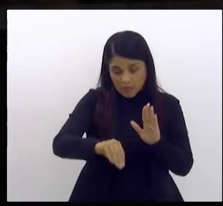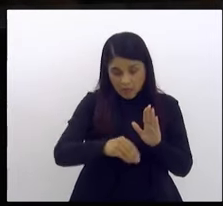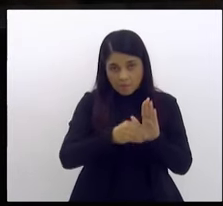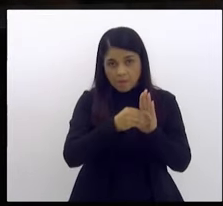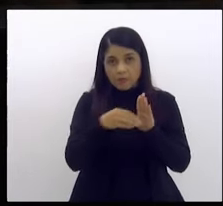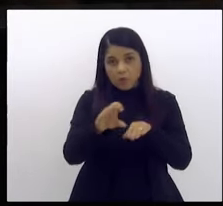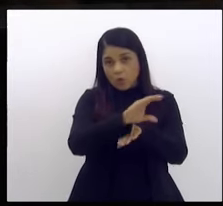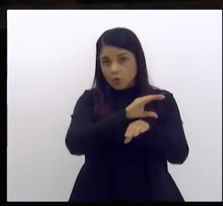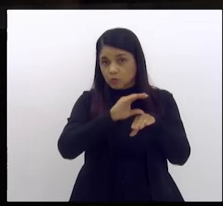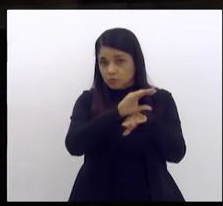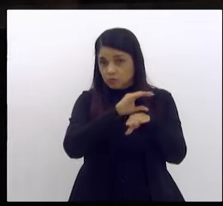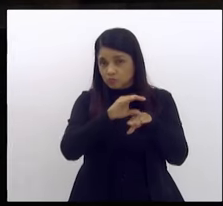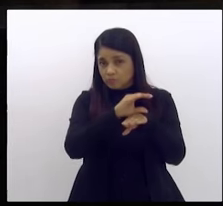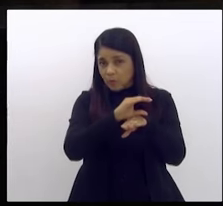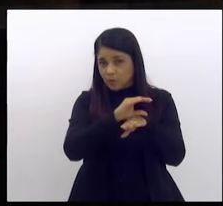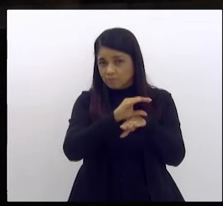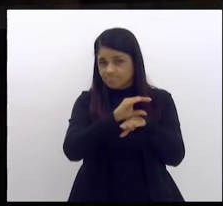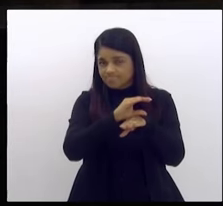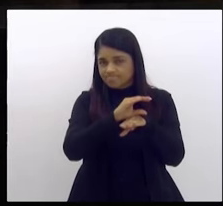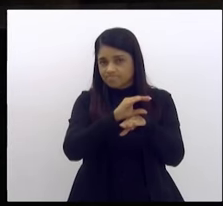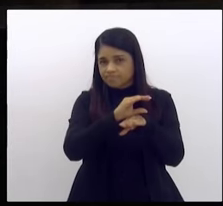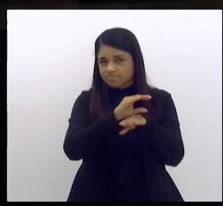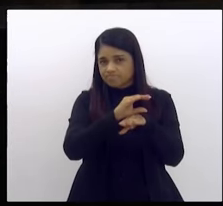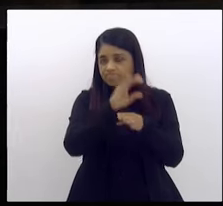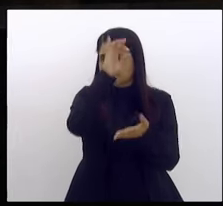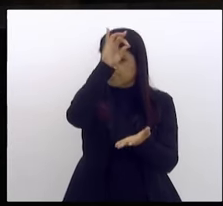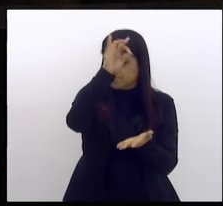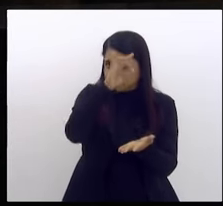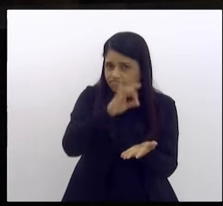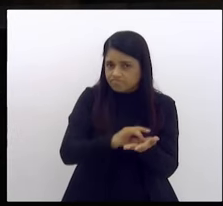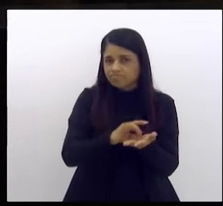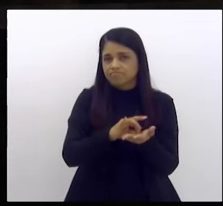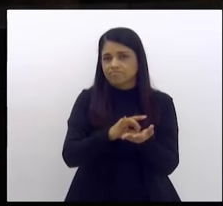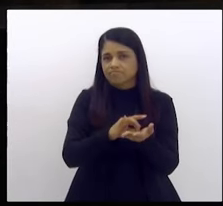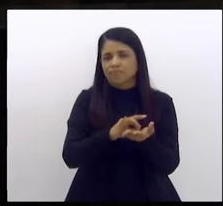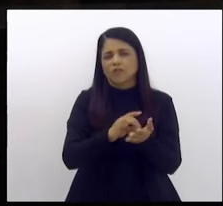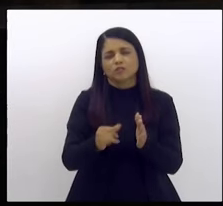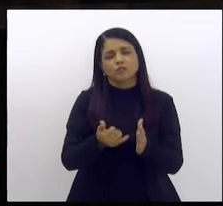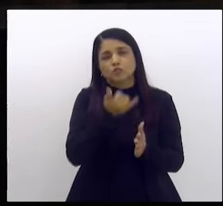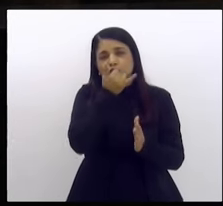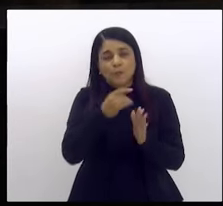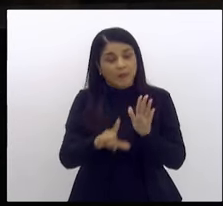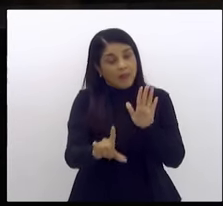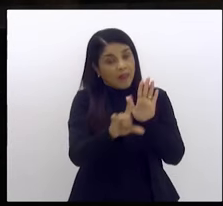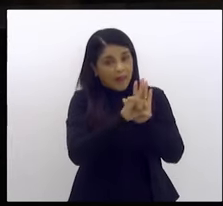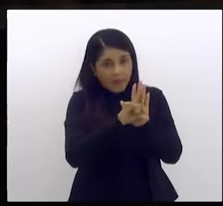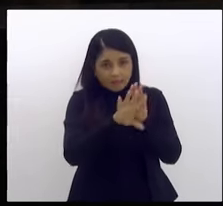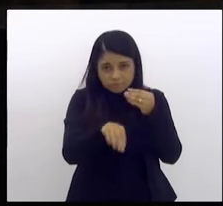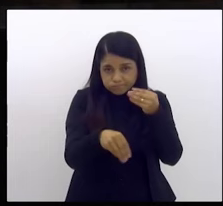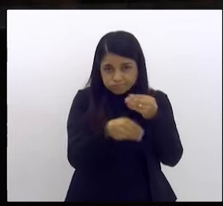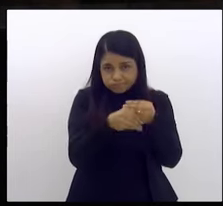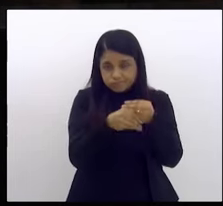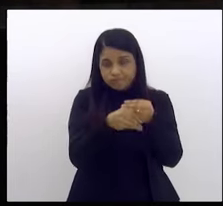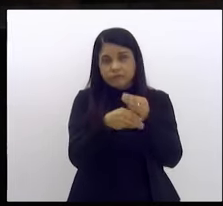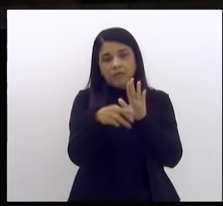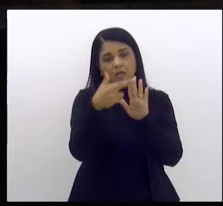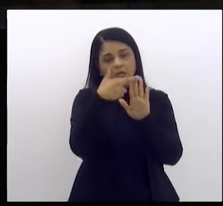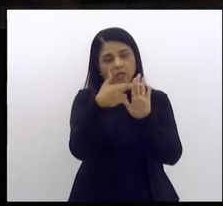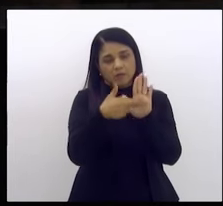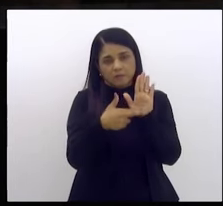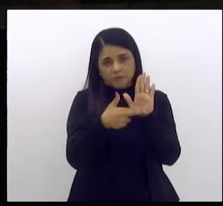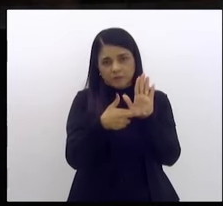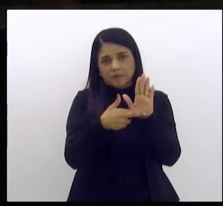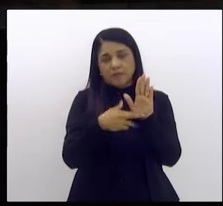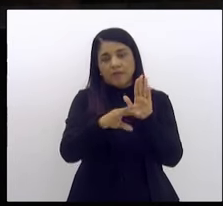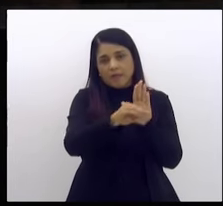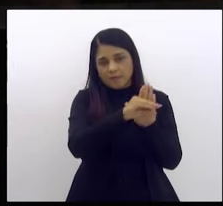constitucional será definidora dessa... Essa emenda constitucional, essa lei complementar que regulamenta a emenda